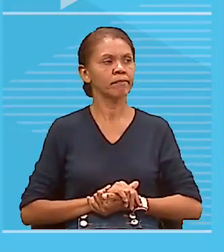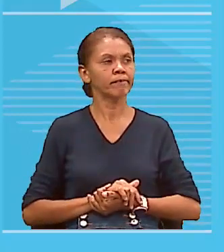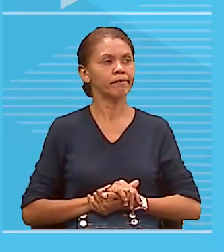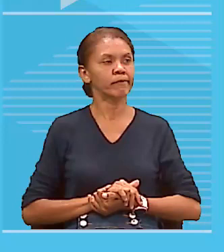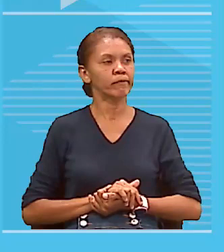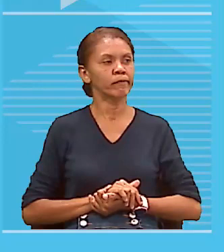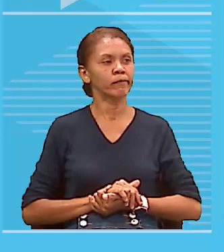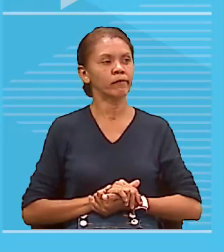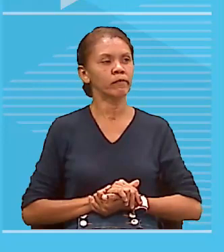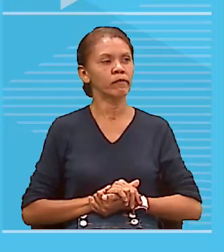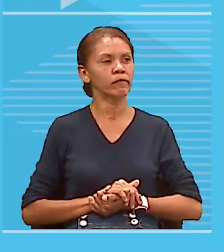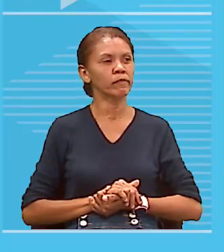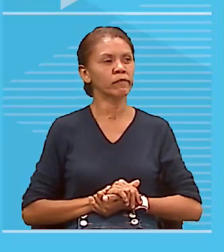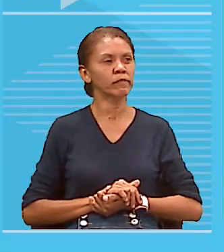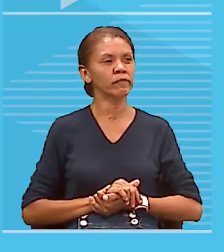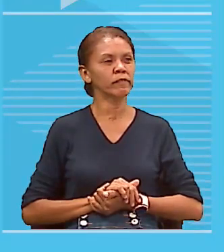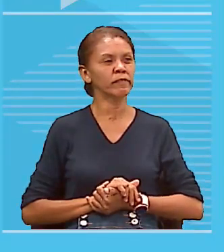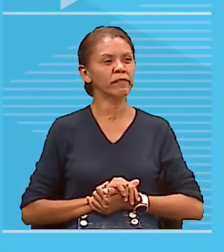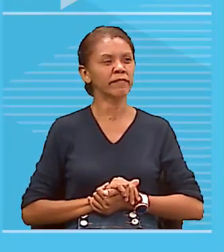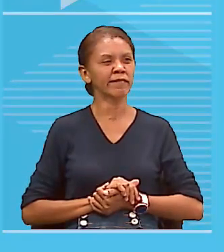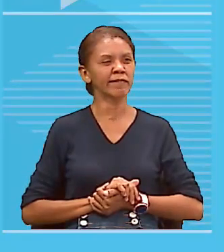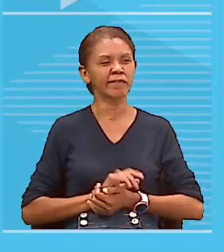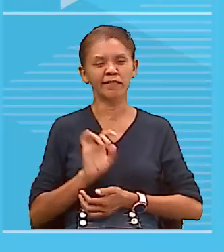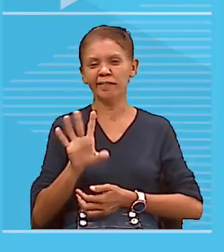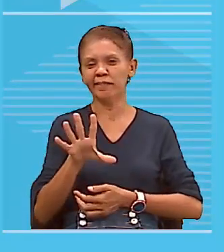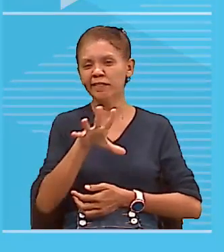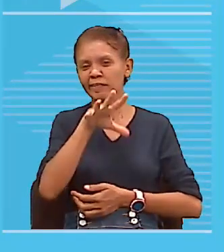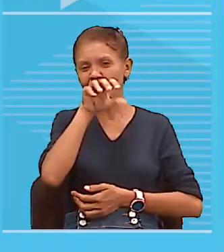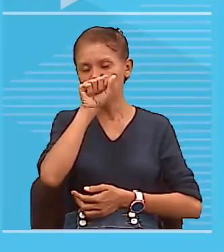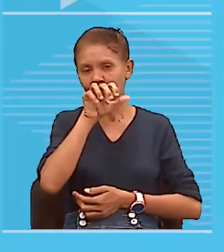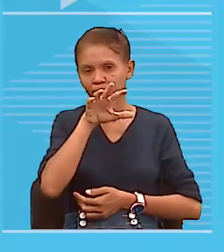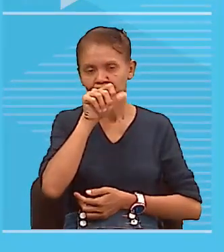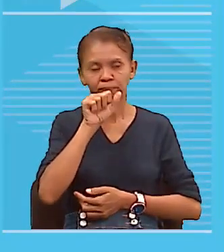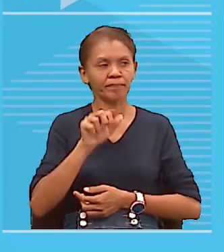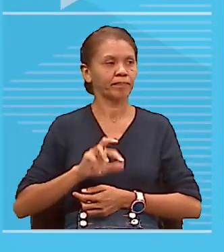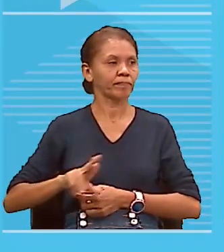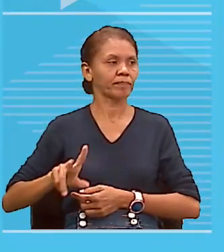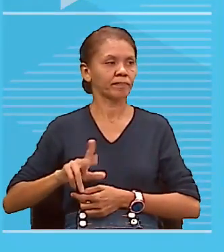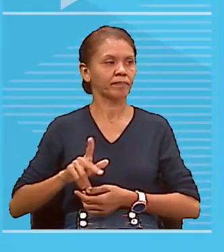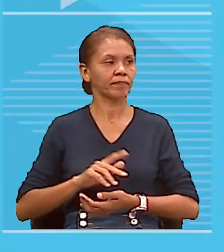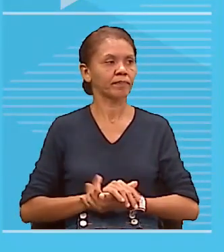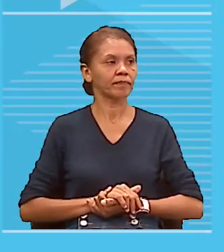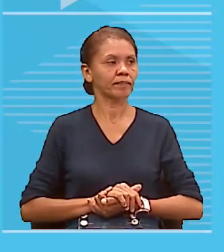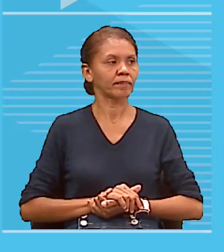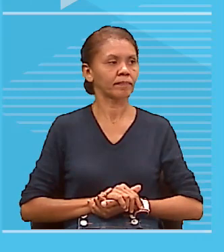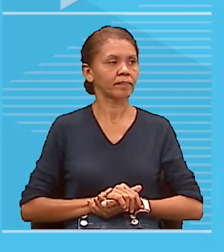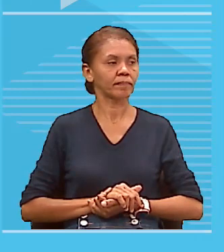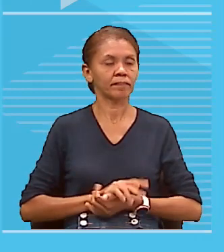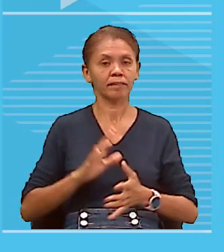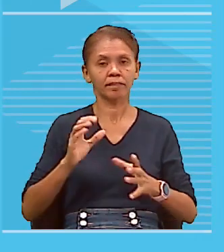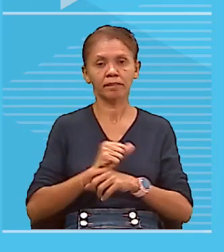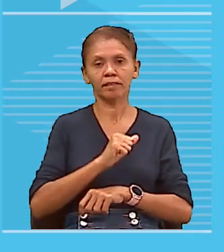Então, olha, não é só por respirar, né? A gente tem aqui que desses 7